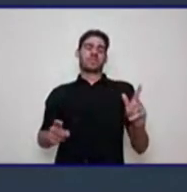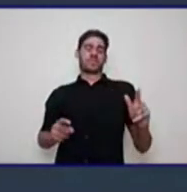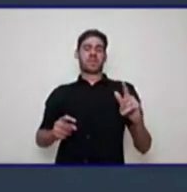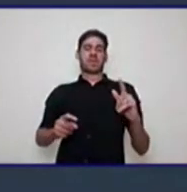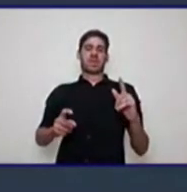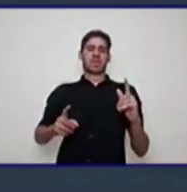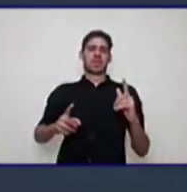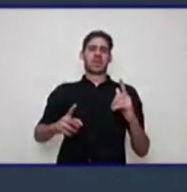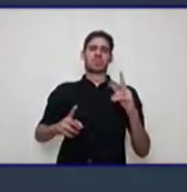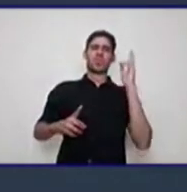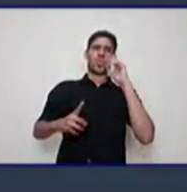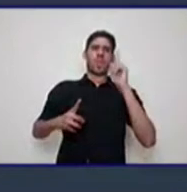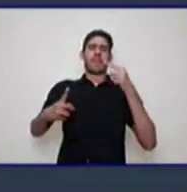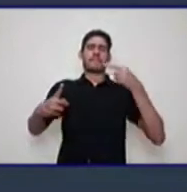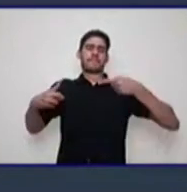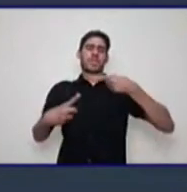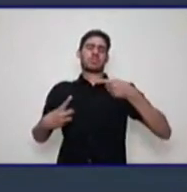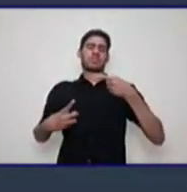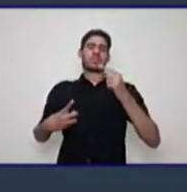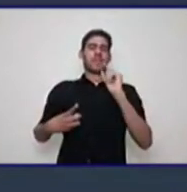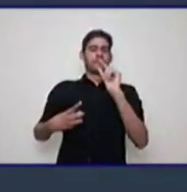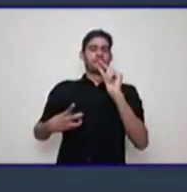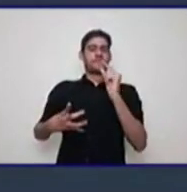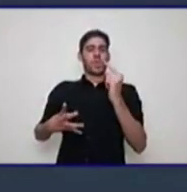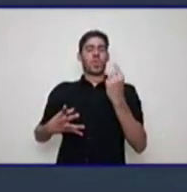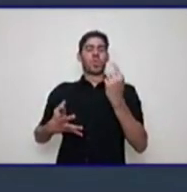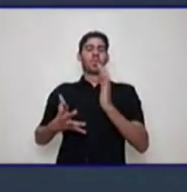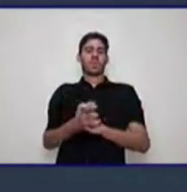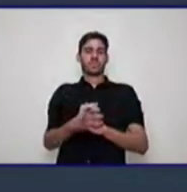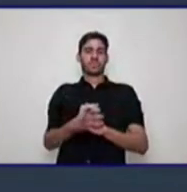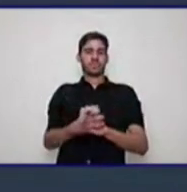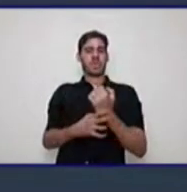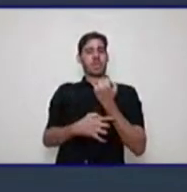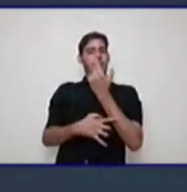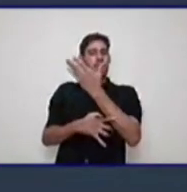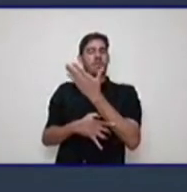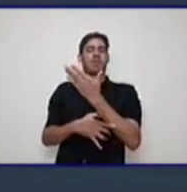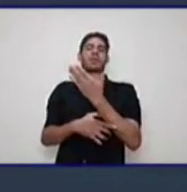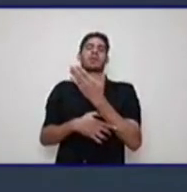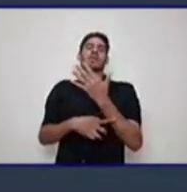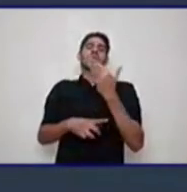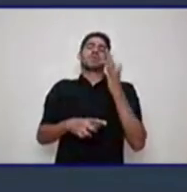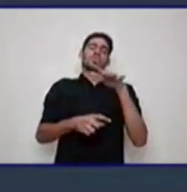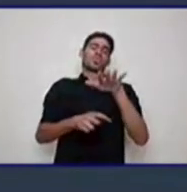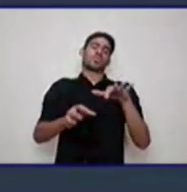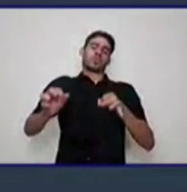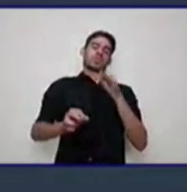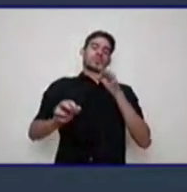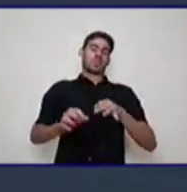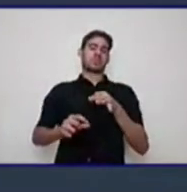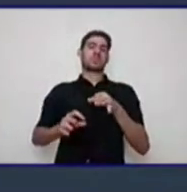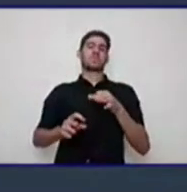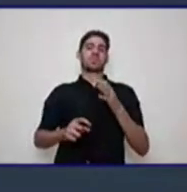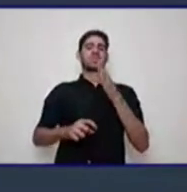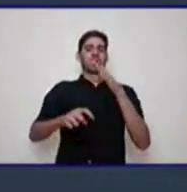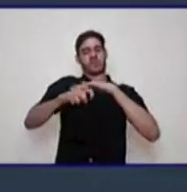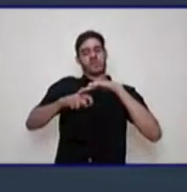até discutimos um pouco esse caso fora até do ambiente de julgamento. É um caso